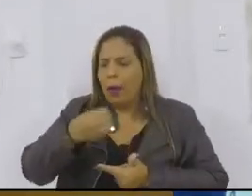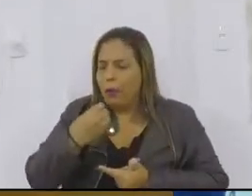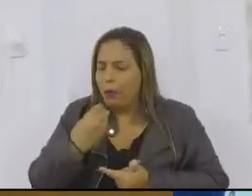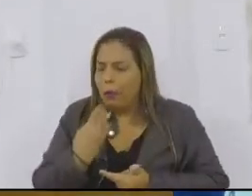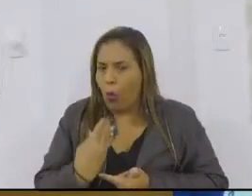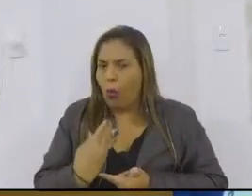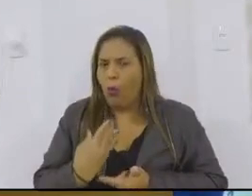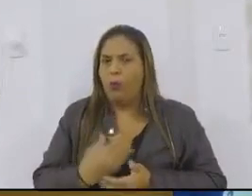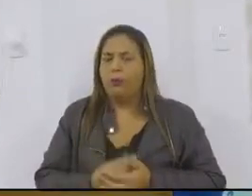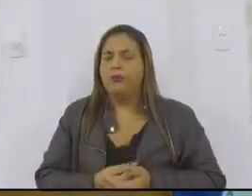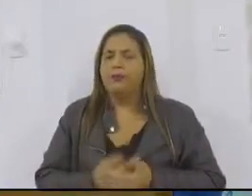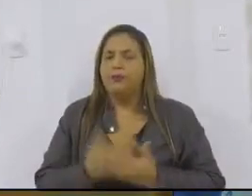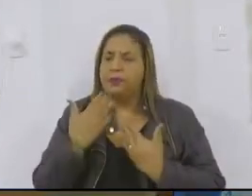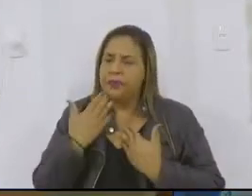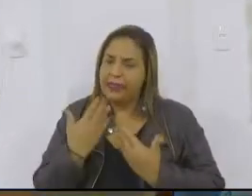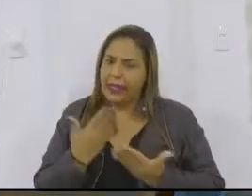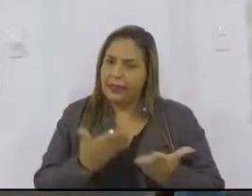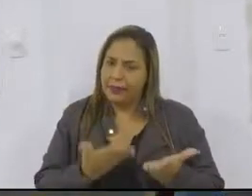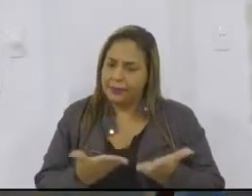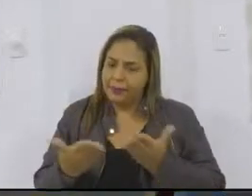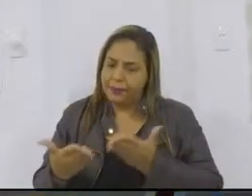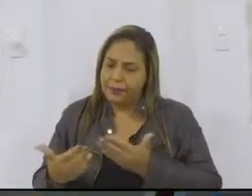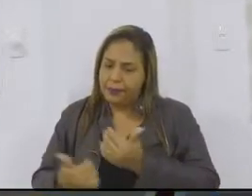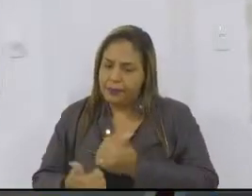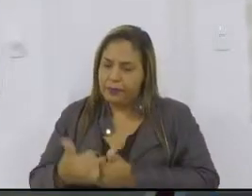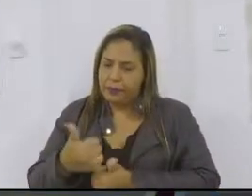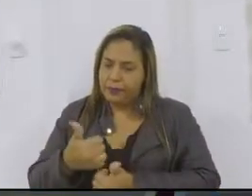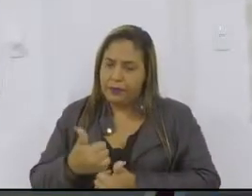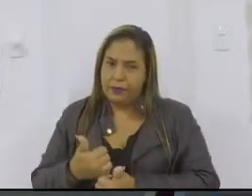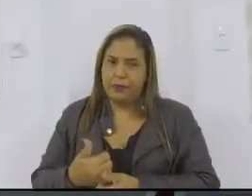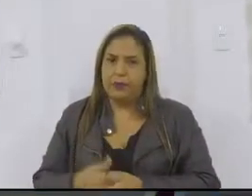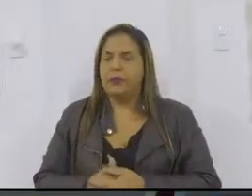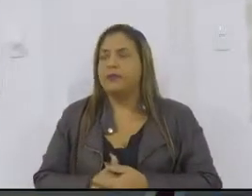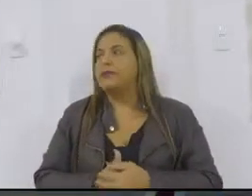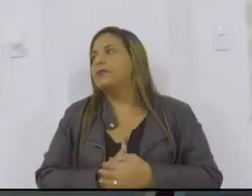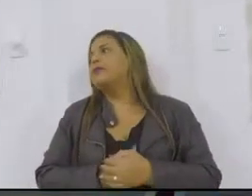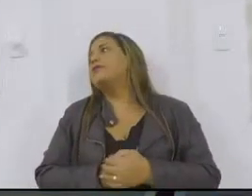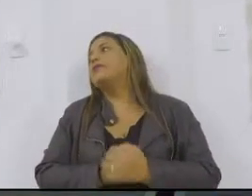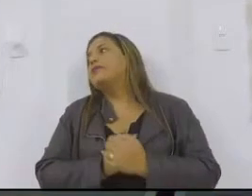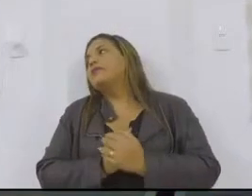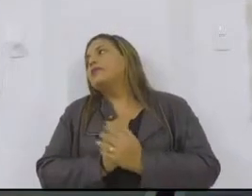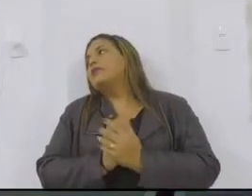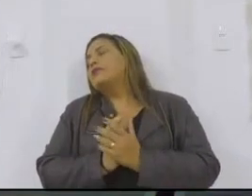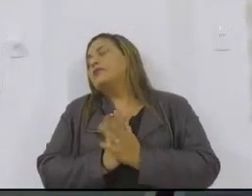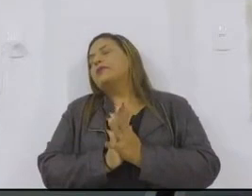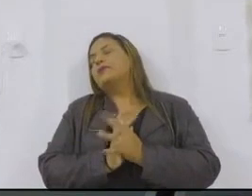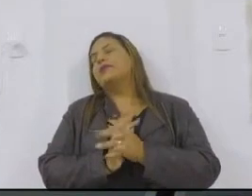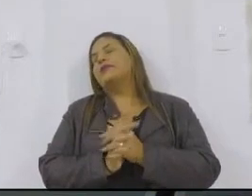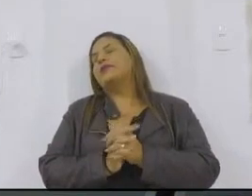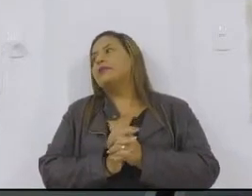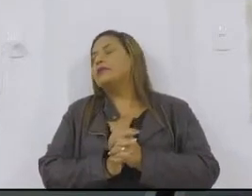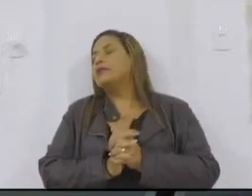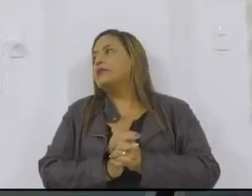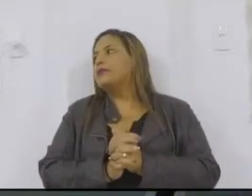excelências. Convido a vossa excelência, presidente, a tomar o seu lugar.